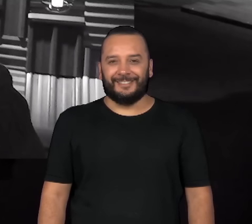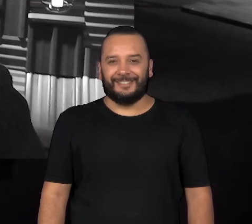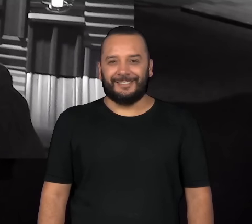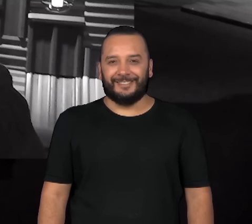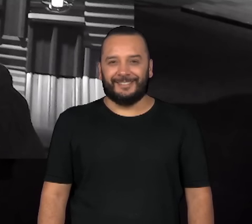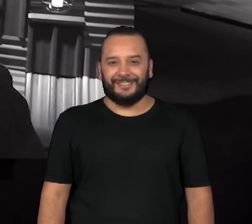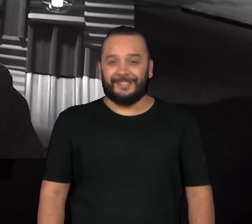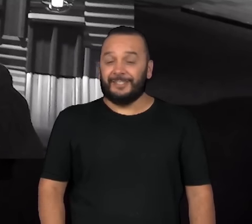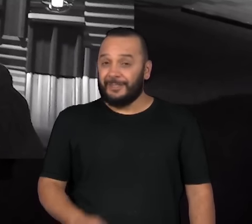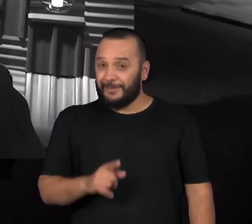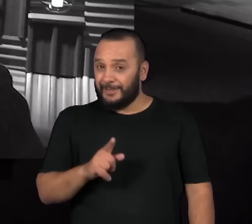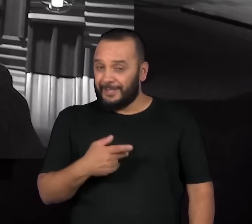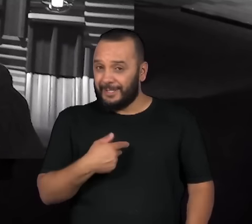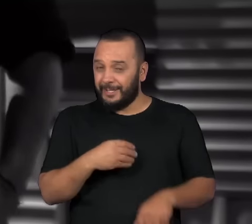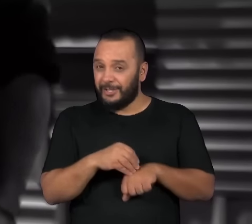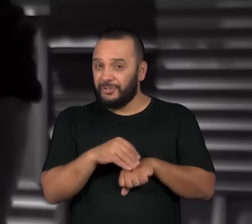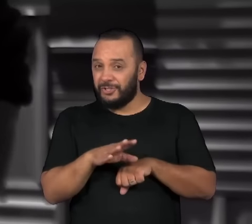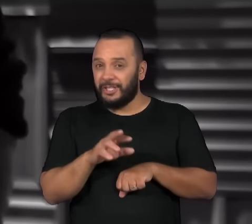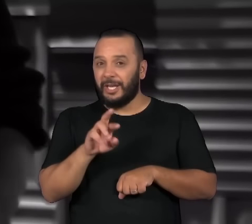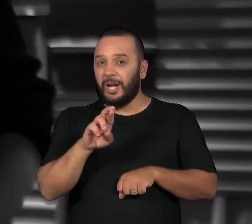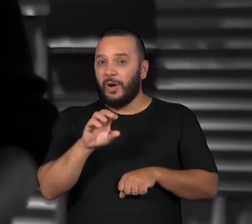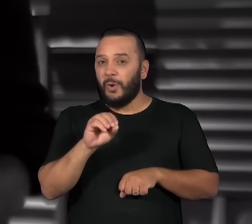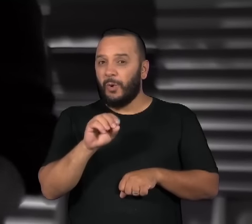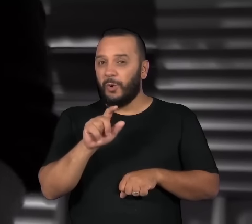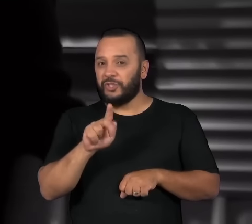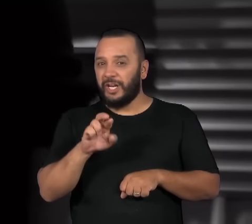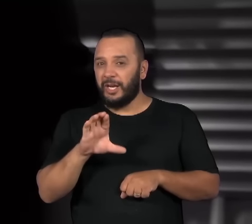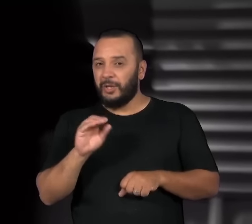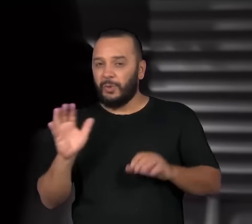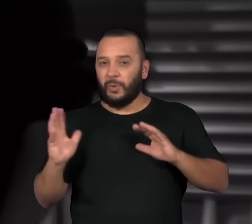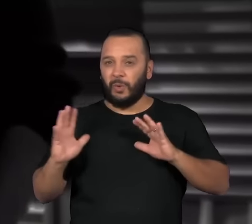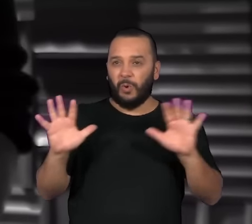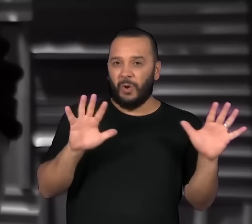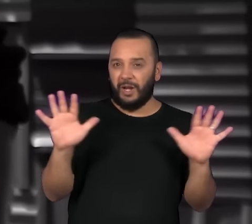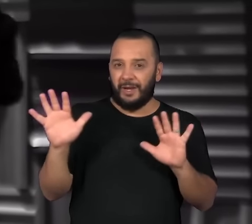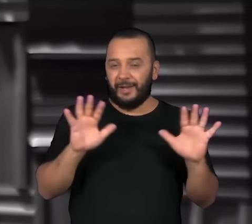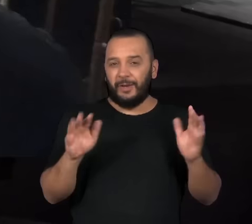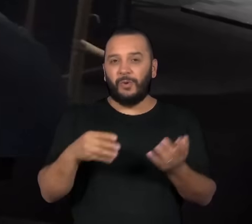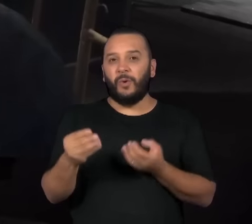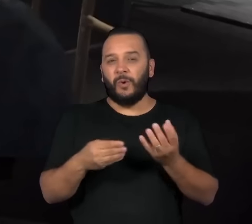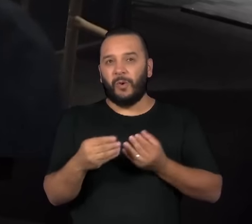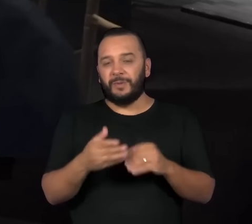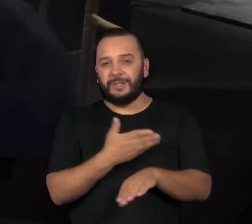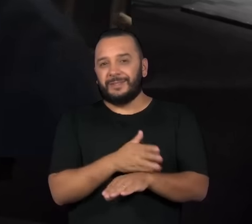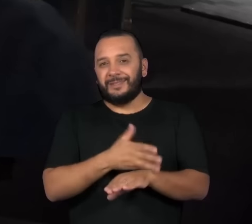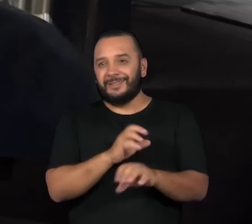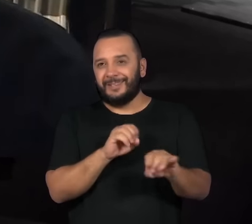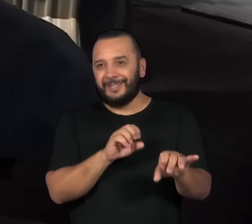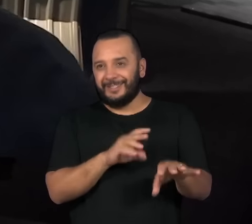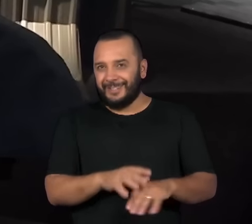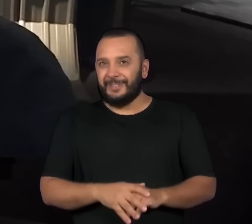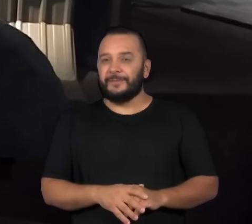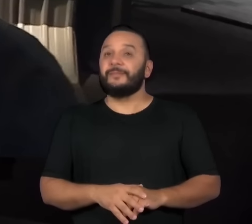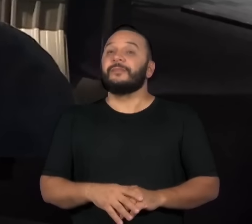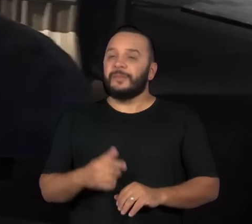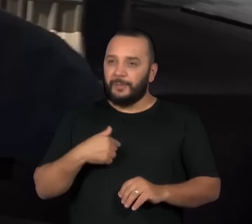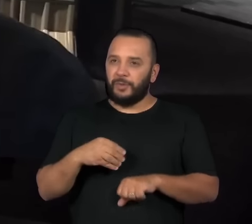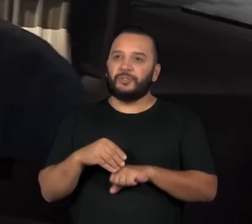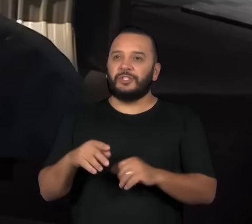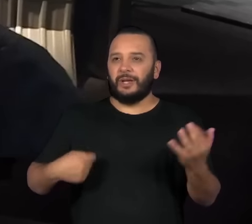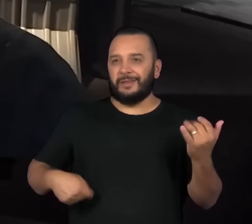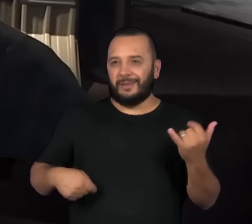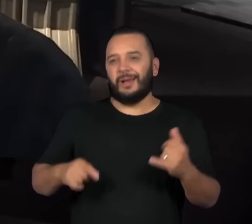Você quer mandar uma dica para Rogério Ceni, realinhar sua carreira de treinador? Eu posso dar dica de guitarra, porque o Rogério